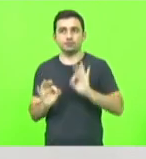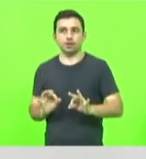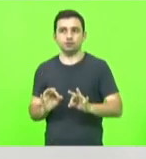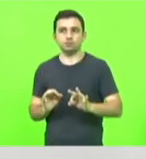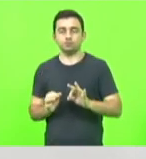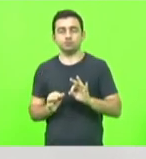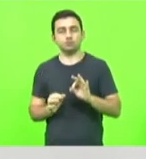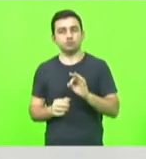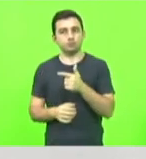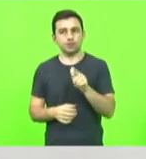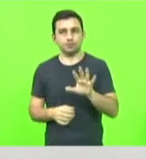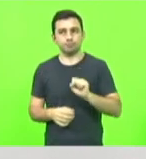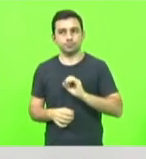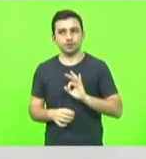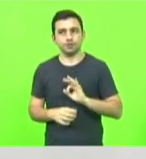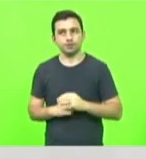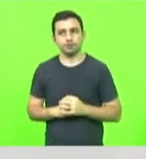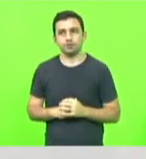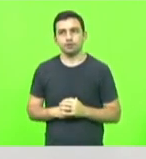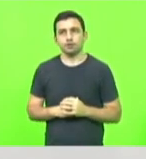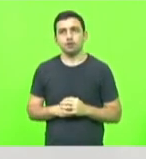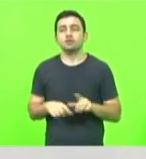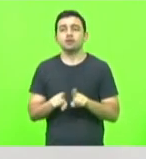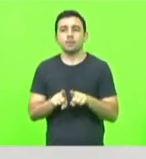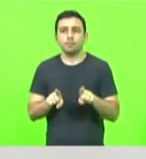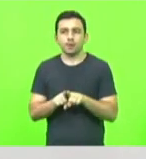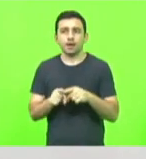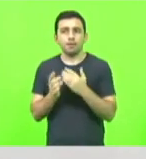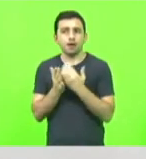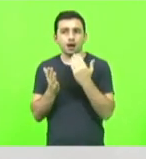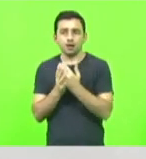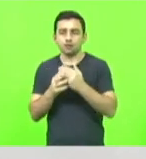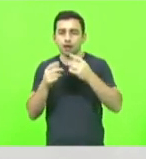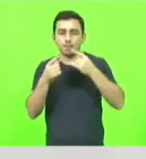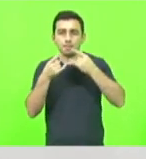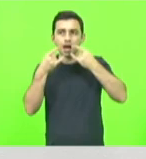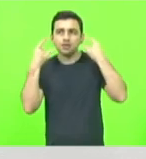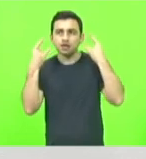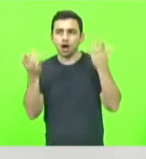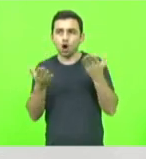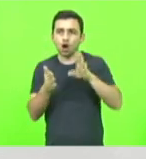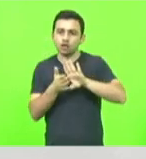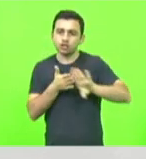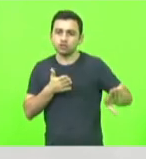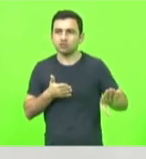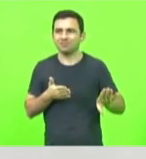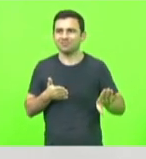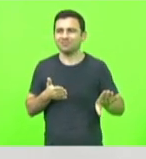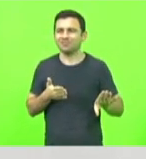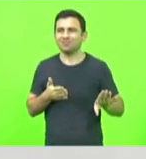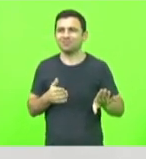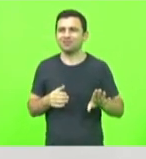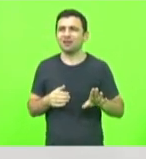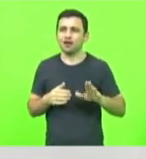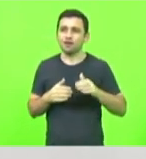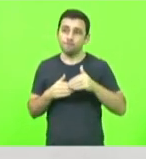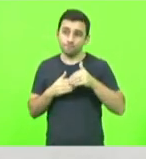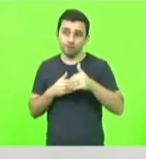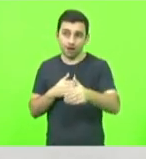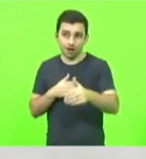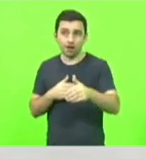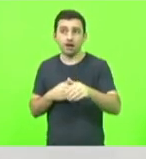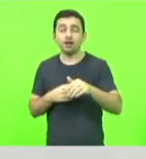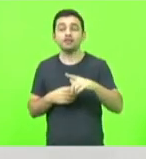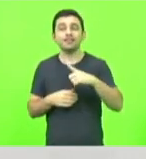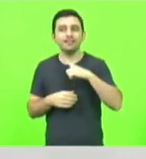E se estipula também, ah, agora nós vamos, inclusive, abolir a máscara. Por quê? Porque nós temos aí, daqui uns dias, na Passarela Negro